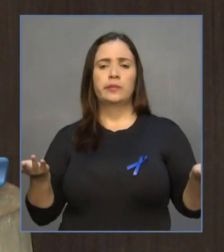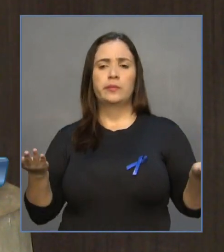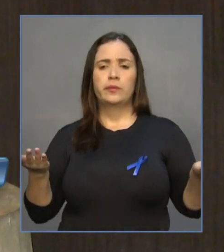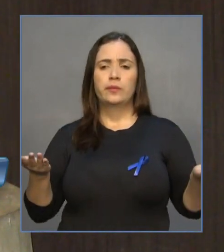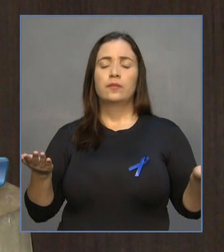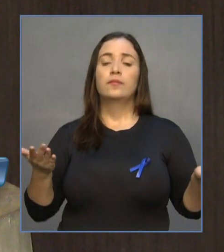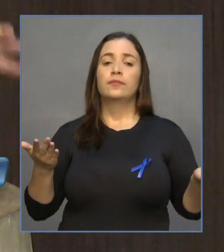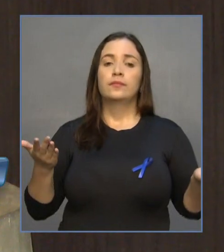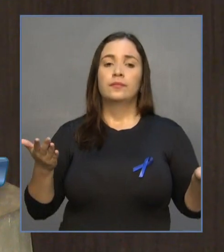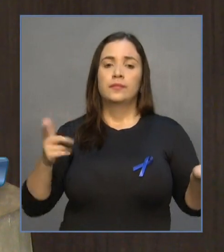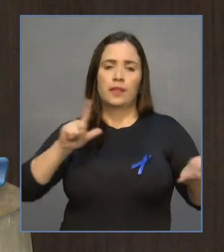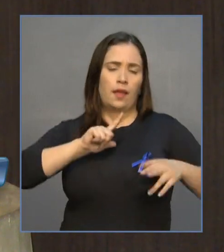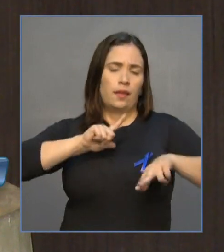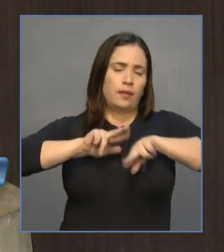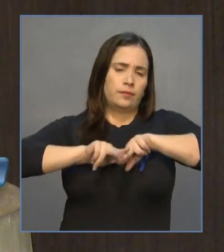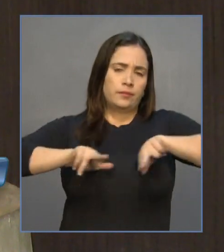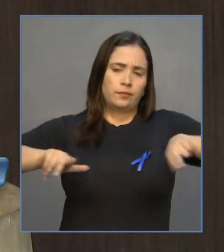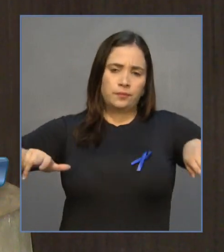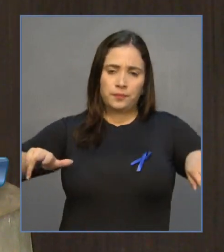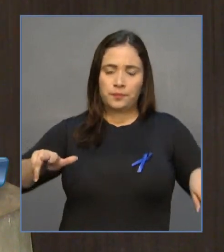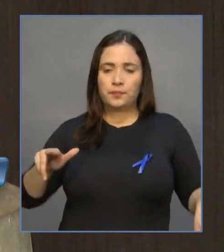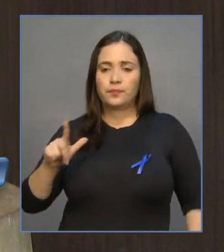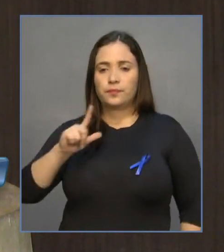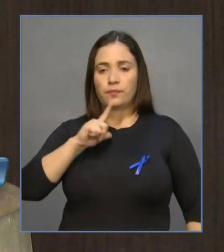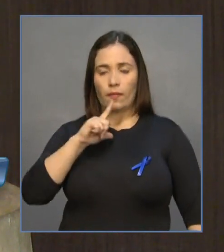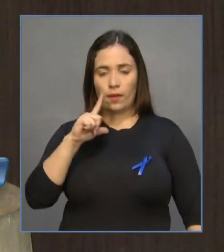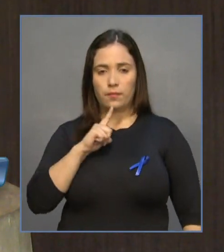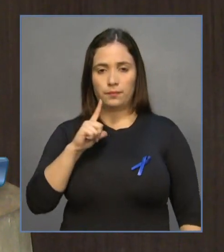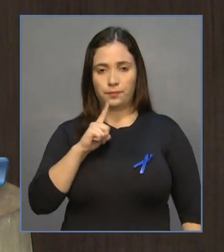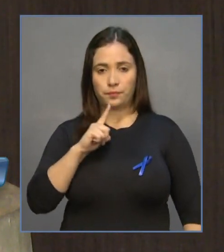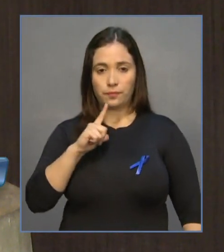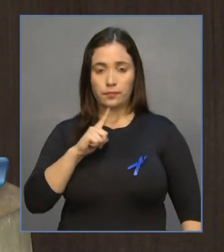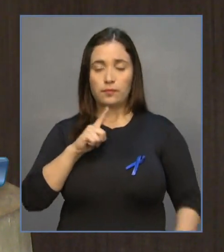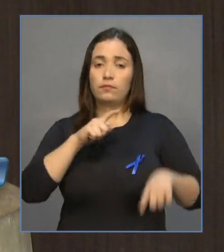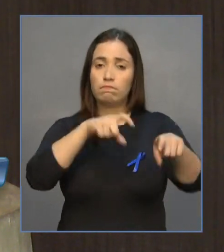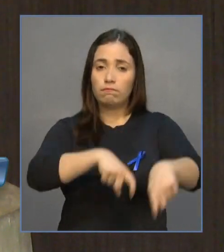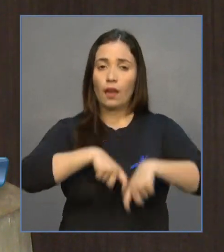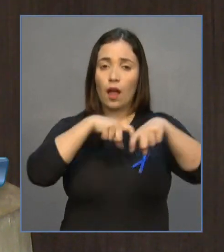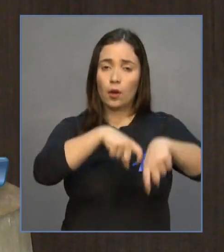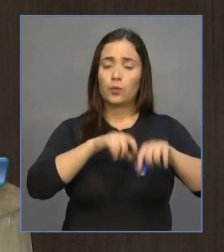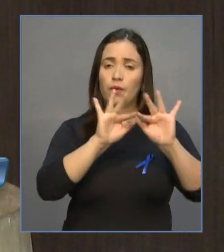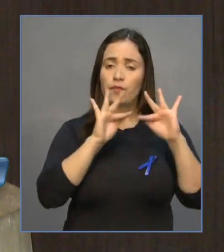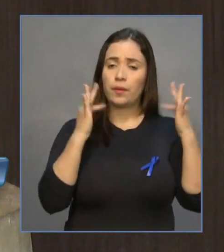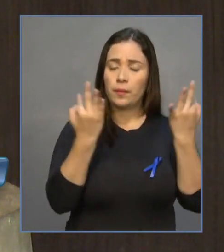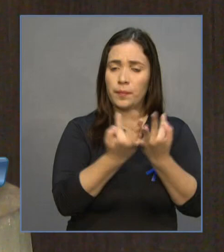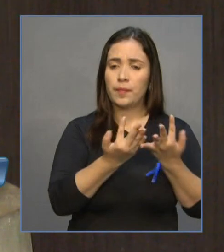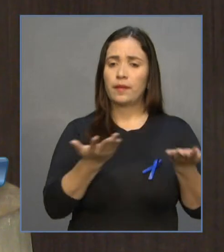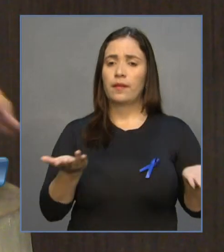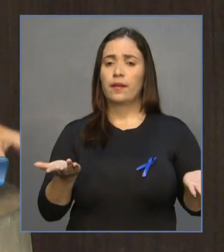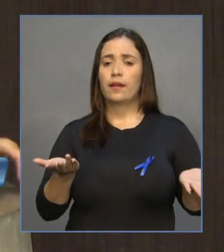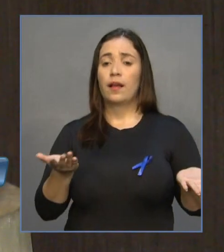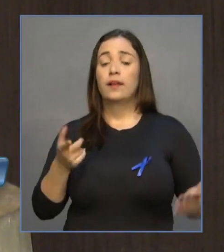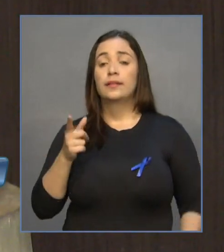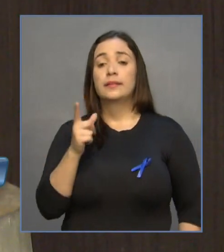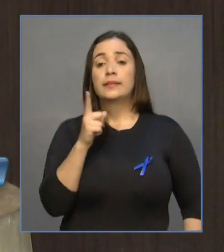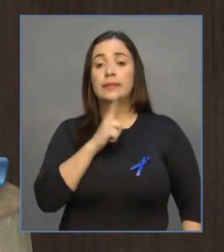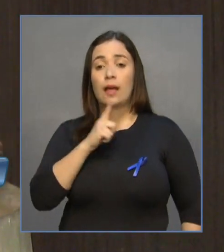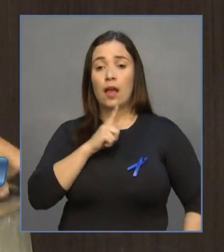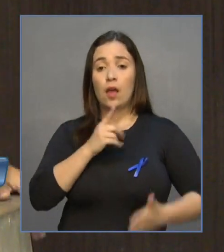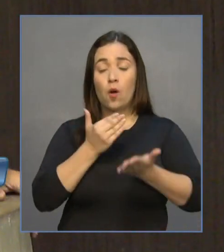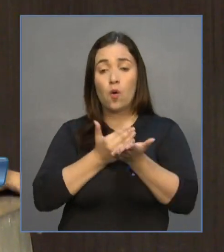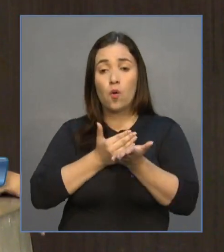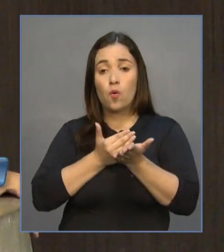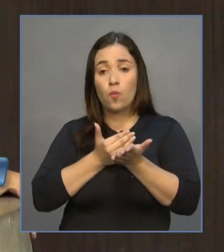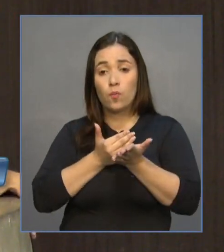pescadores artesanais, são extrativistas, agricultores familiares, estão em uníssono,